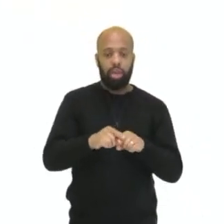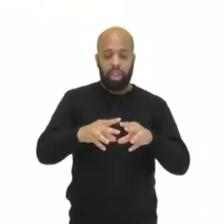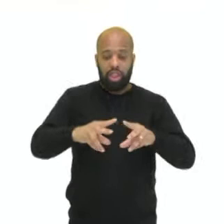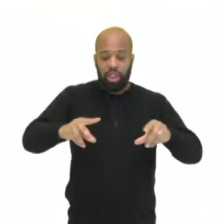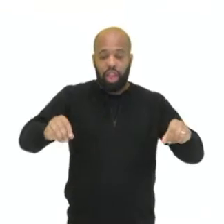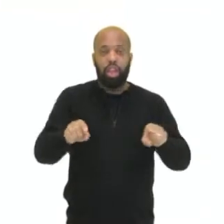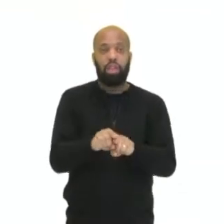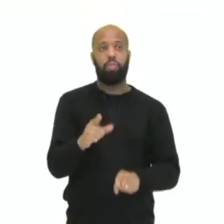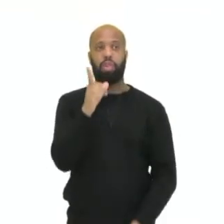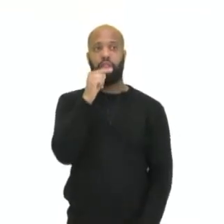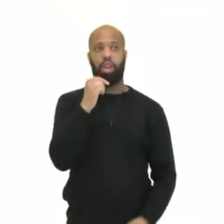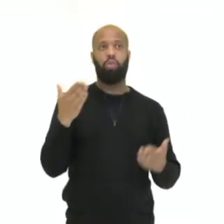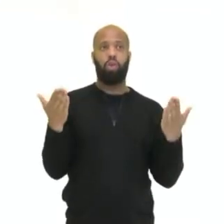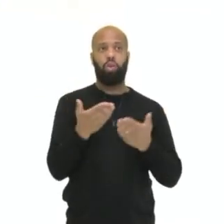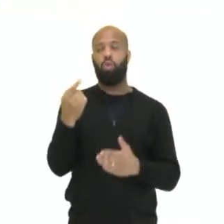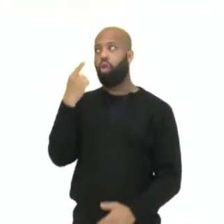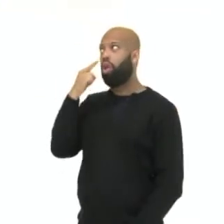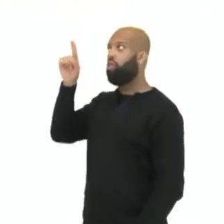vamos pensar em responder.